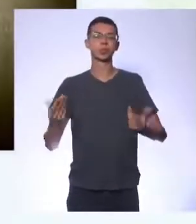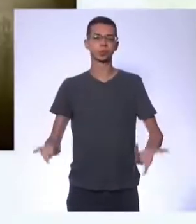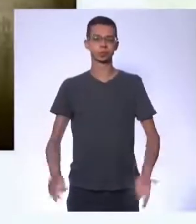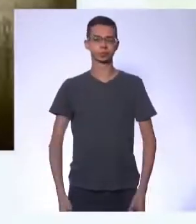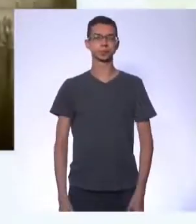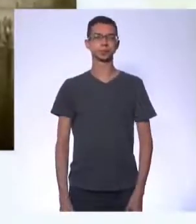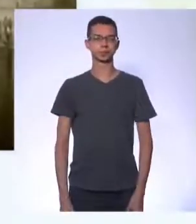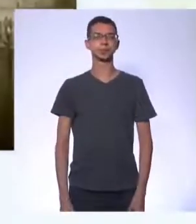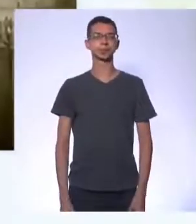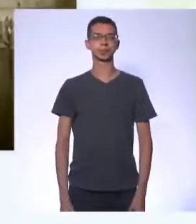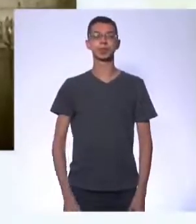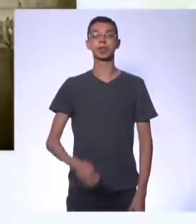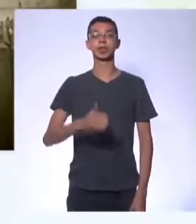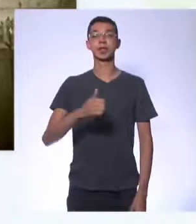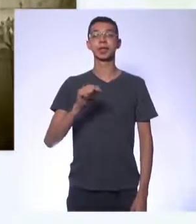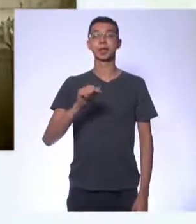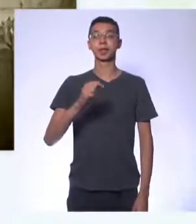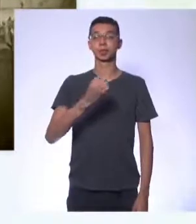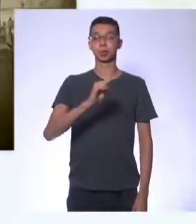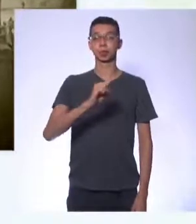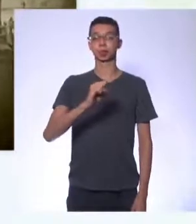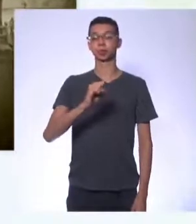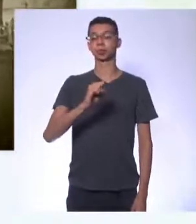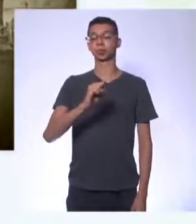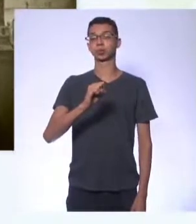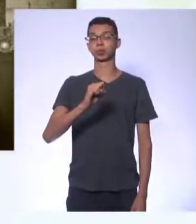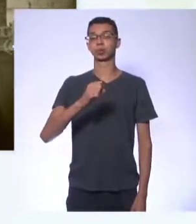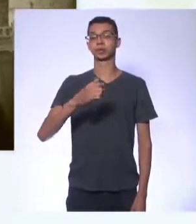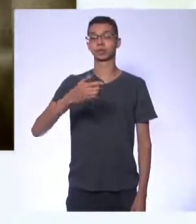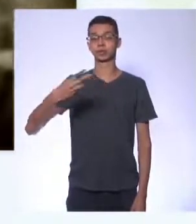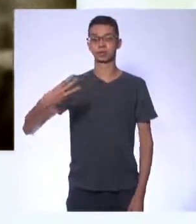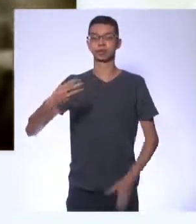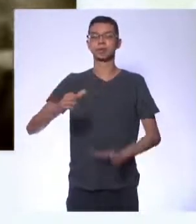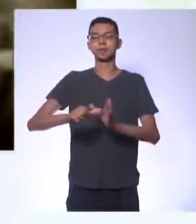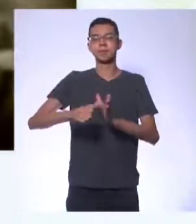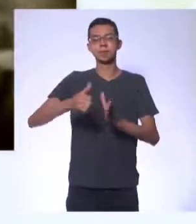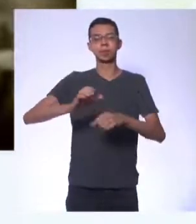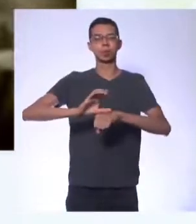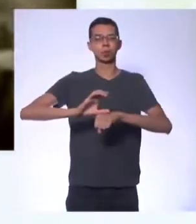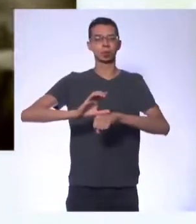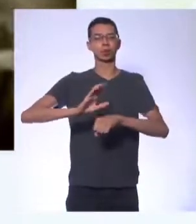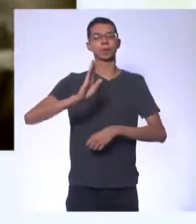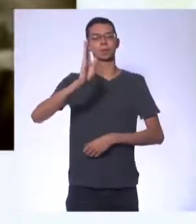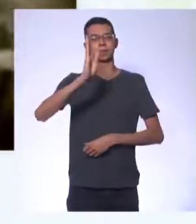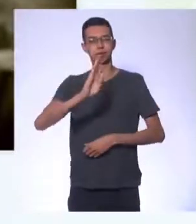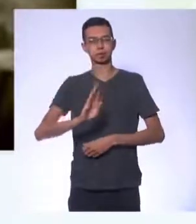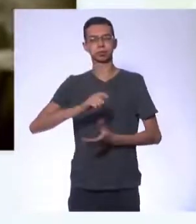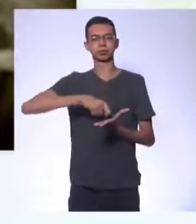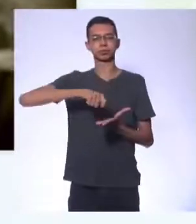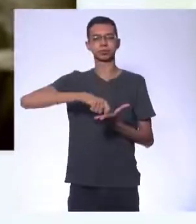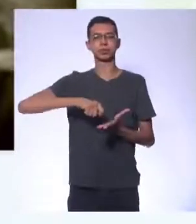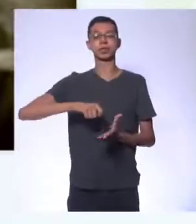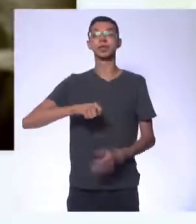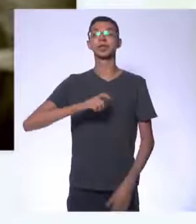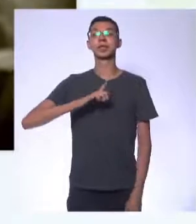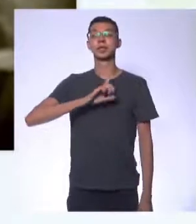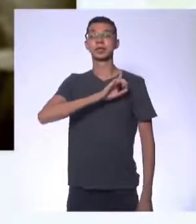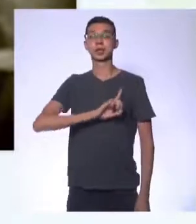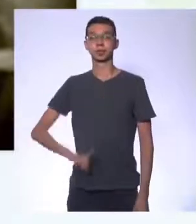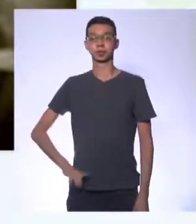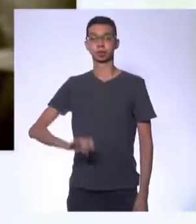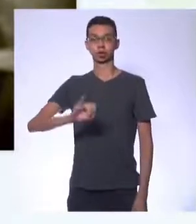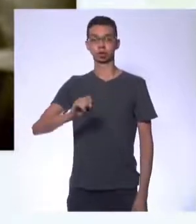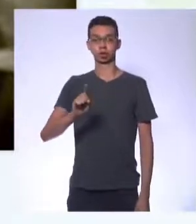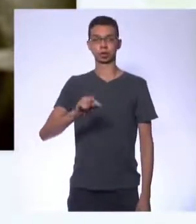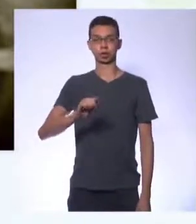Em 1823, durante a elaboração da primeira Constituição do Brasil, o deputado José Bonifácio de Andrada e Silva propõe